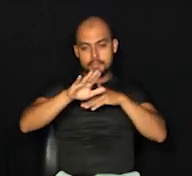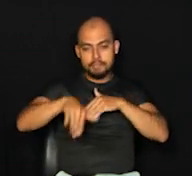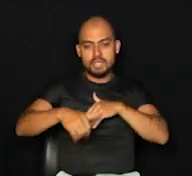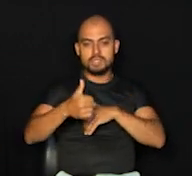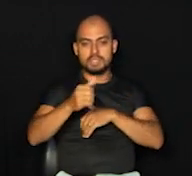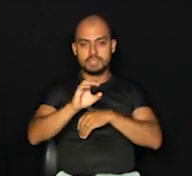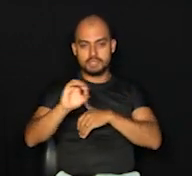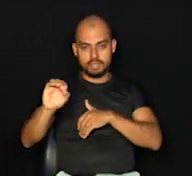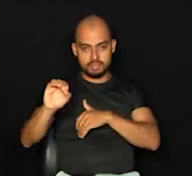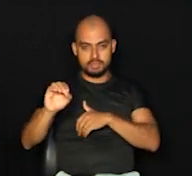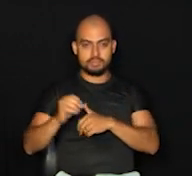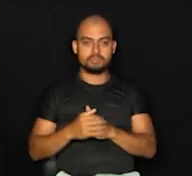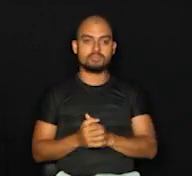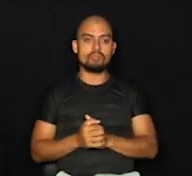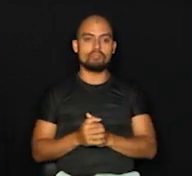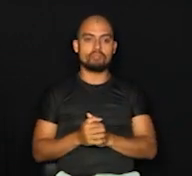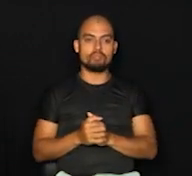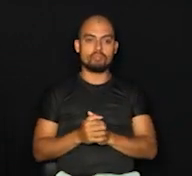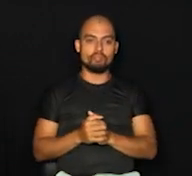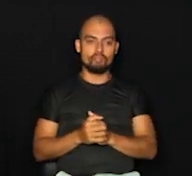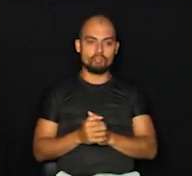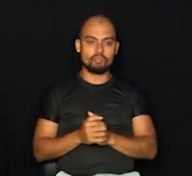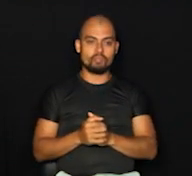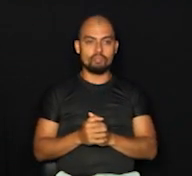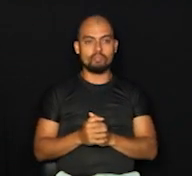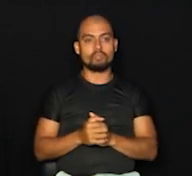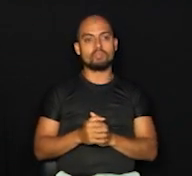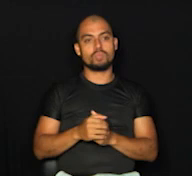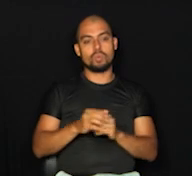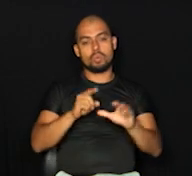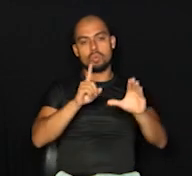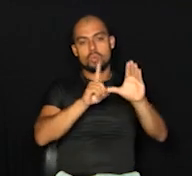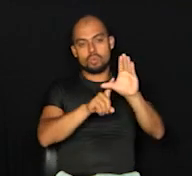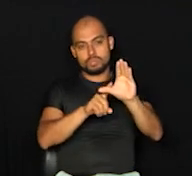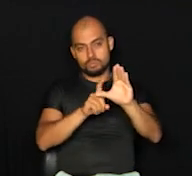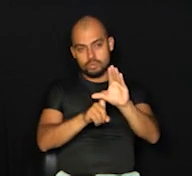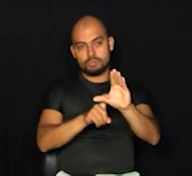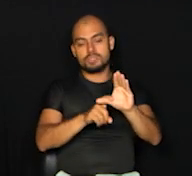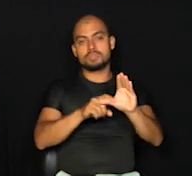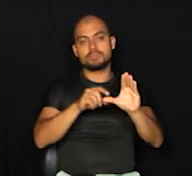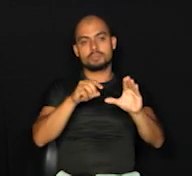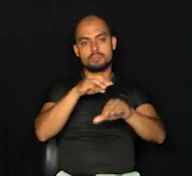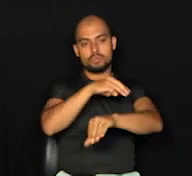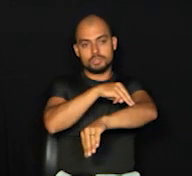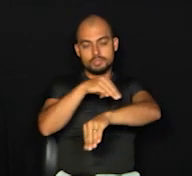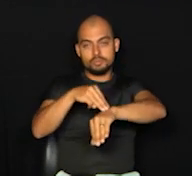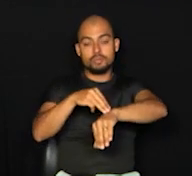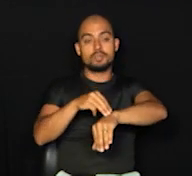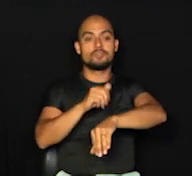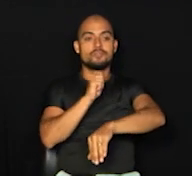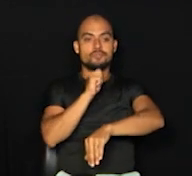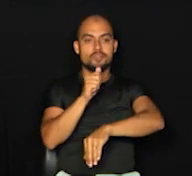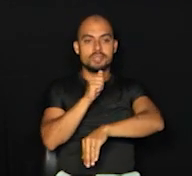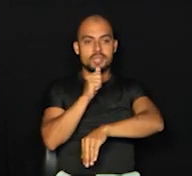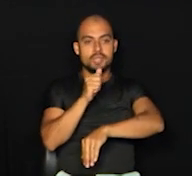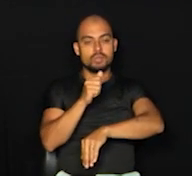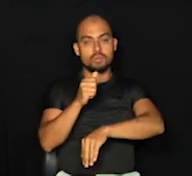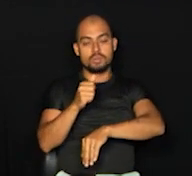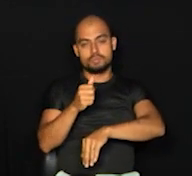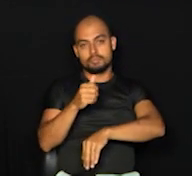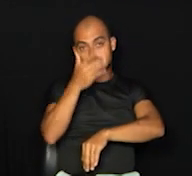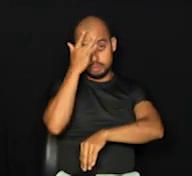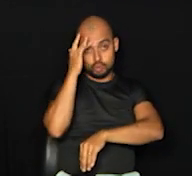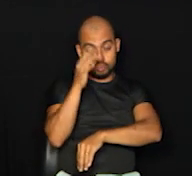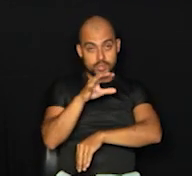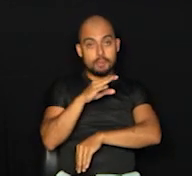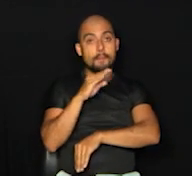100 óbitos. Paulínia, Nova Odessa, seguida de Cosmópolis e Montemor, ambas têm 41